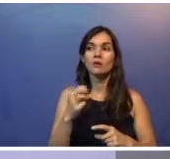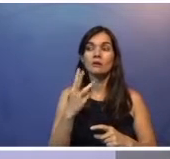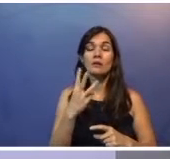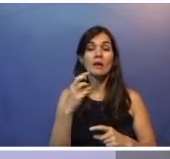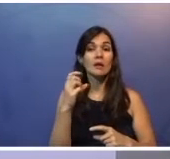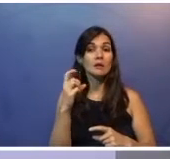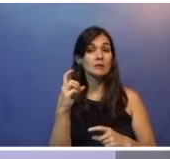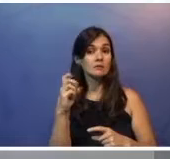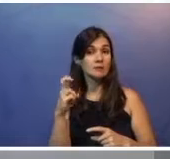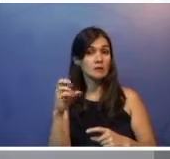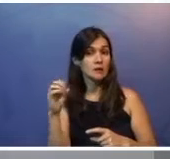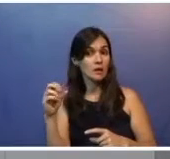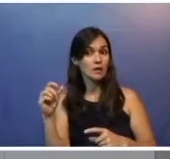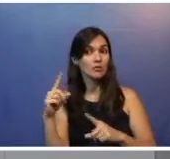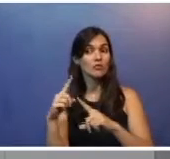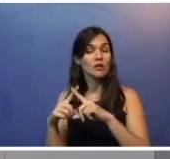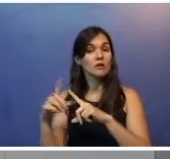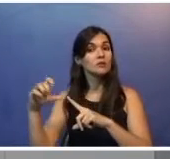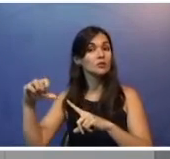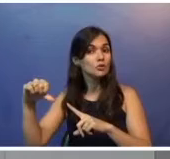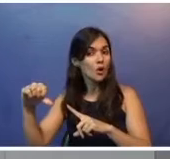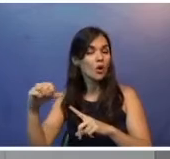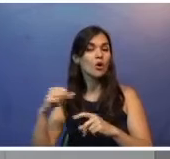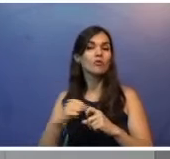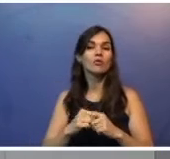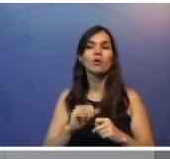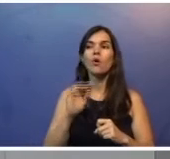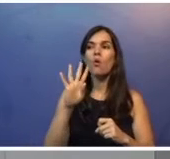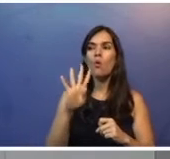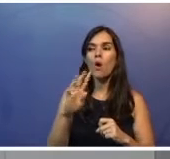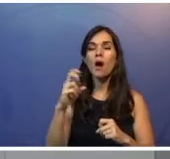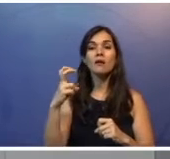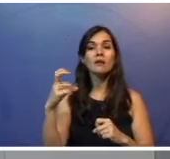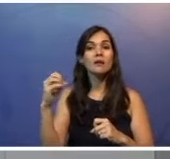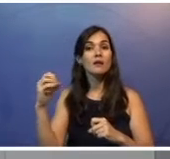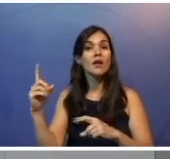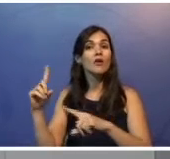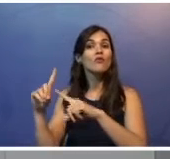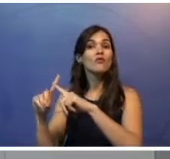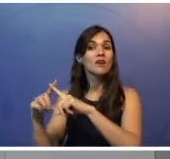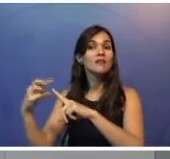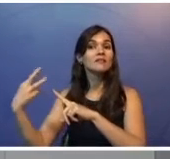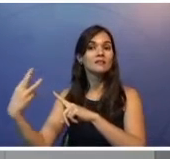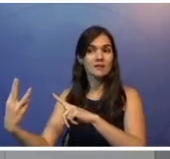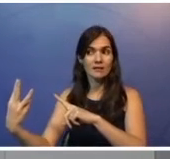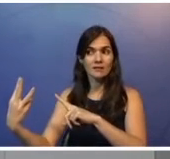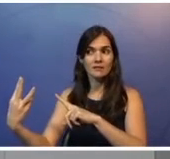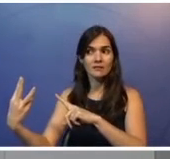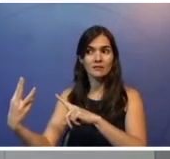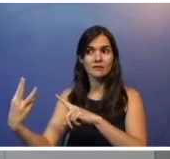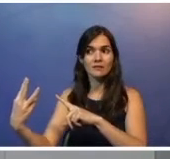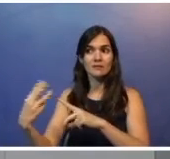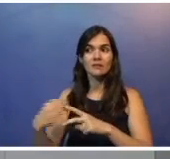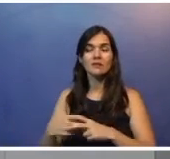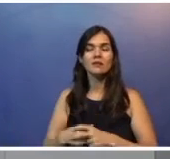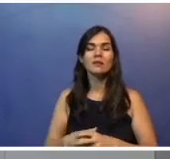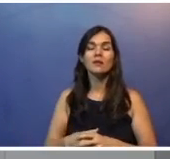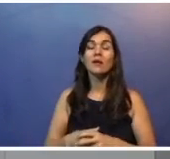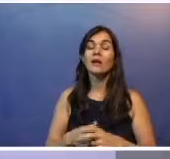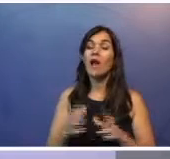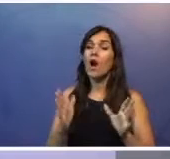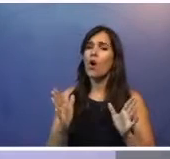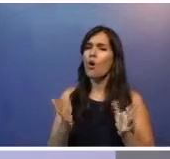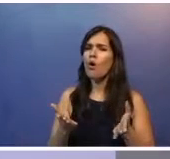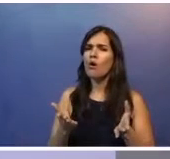3500 vezes nove e4500 2 3 aí a divisão nós vamos